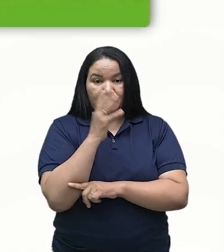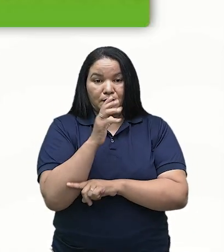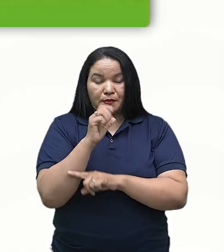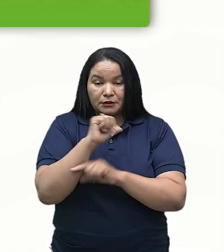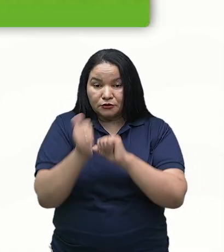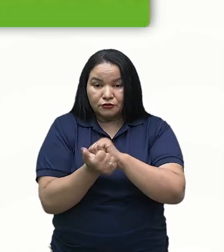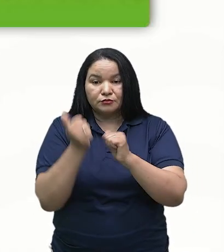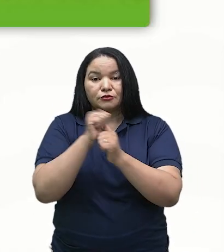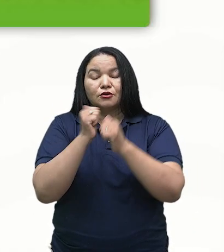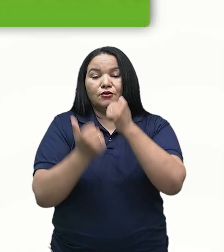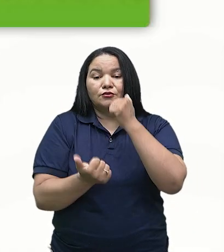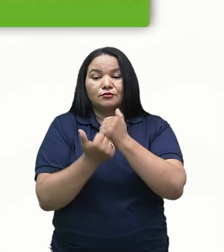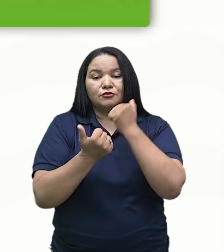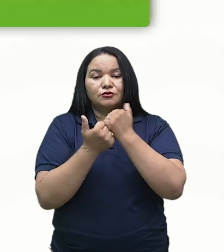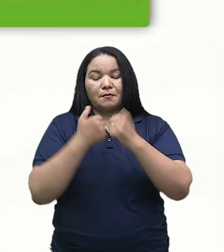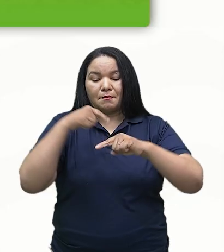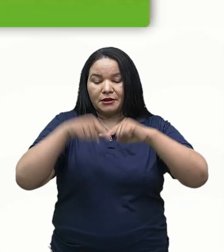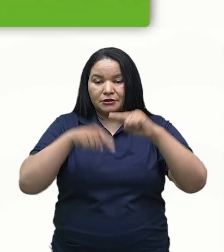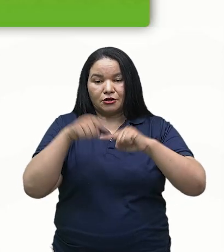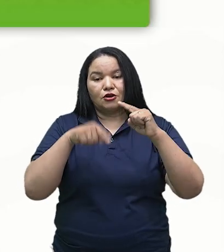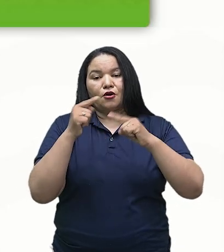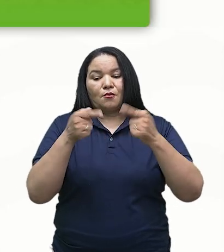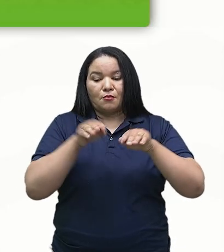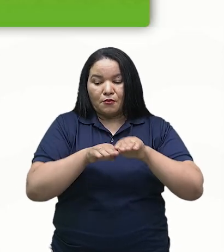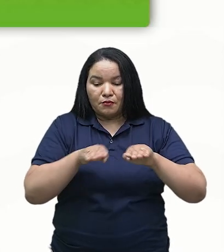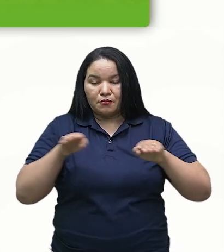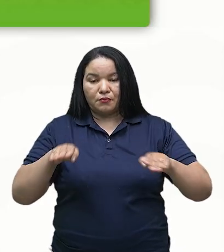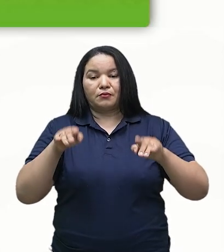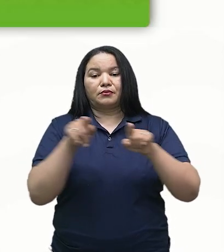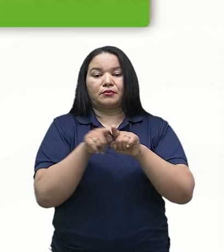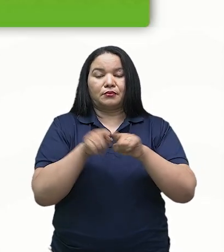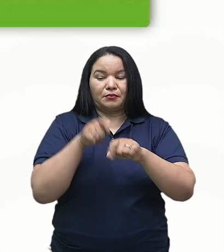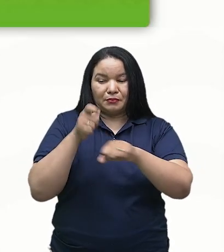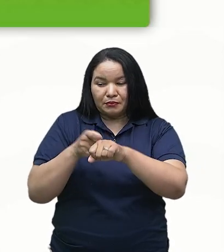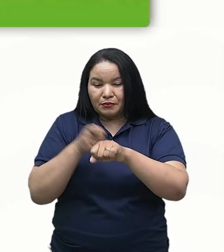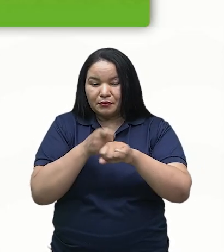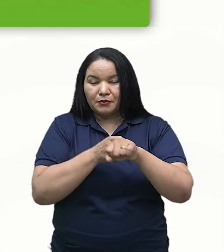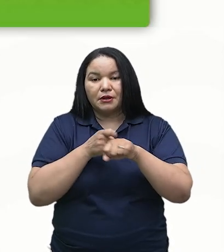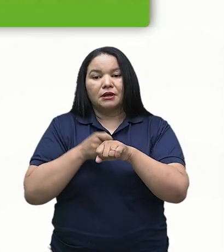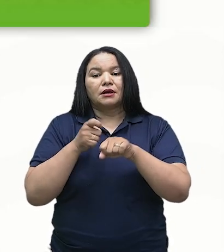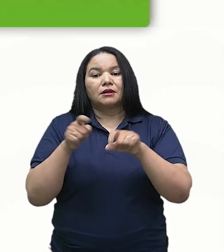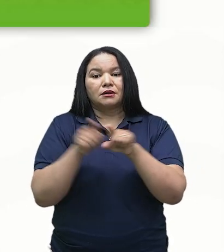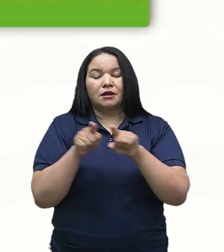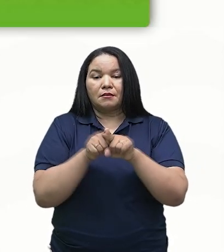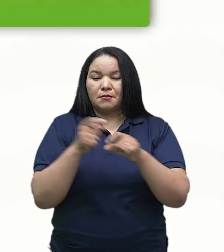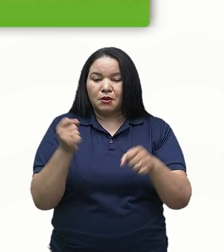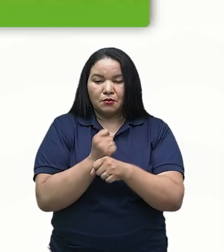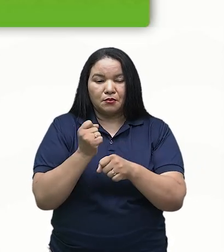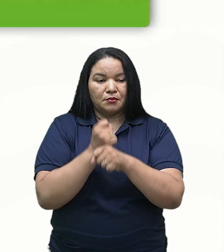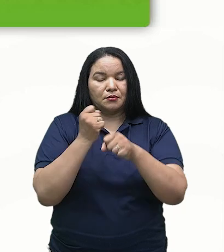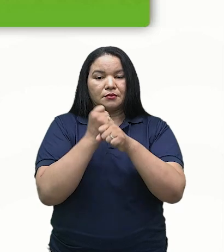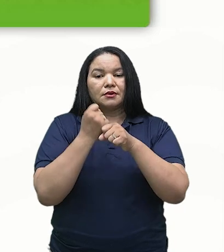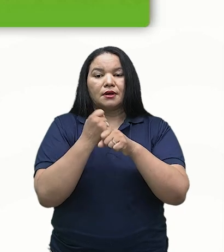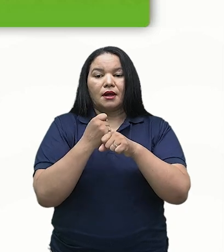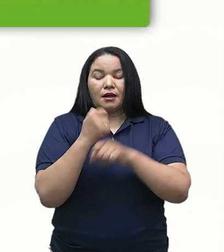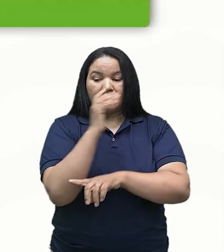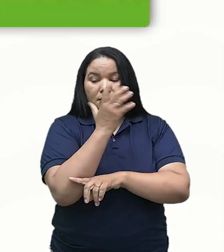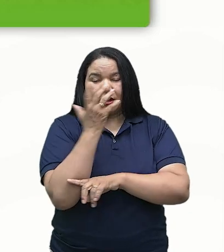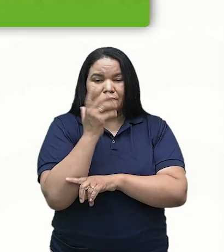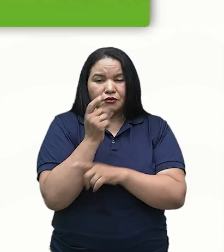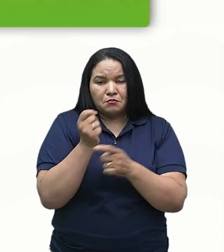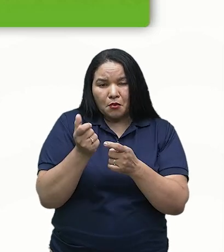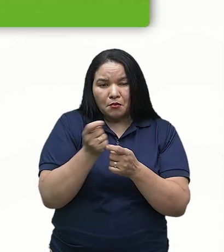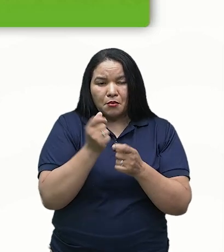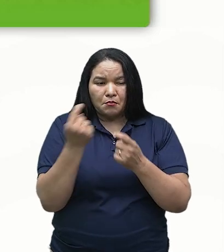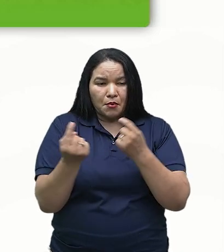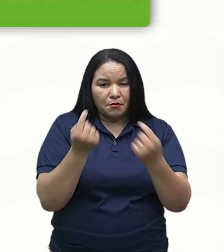por materiais impermeáveis, a exemplo do asfalto, do concreto, e também, né, com a pouca arborização e alta